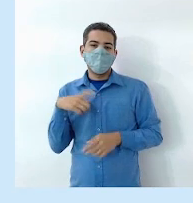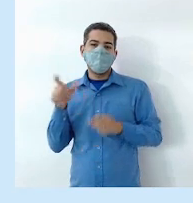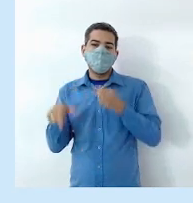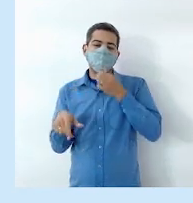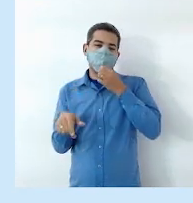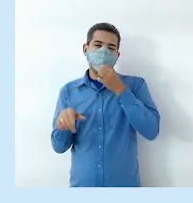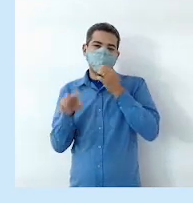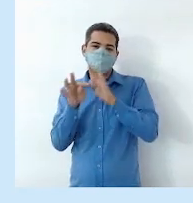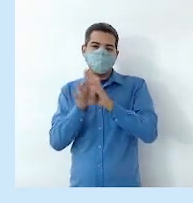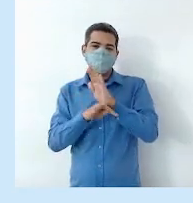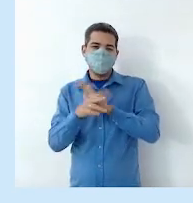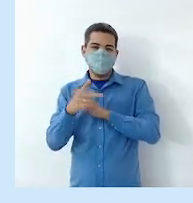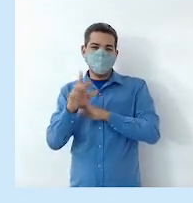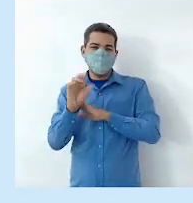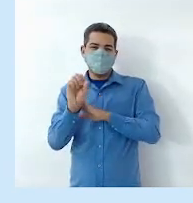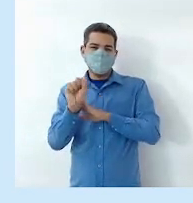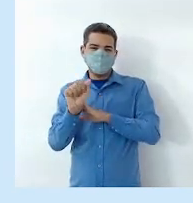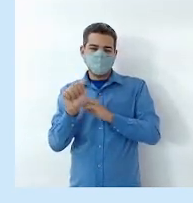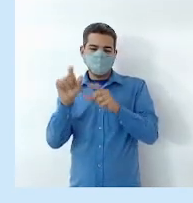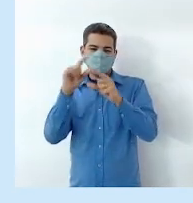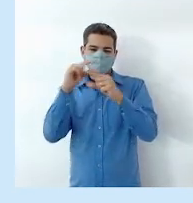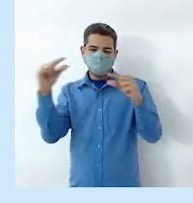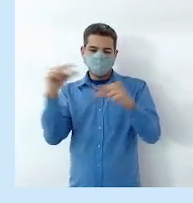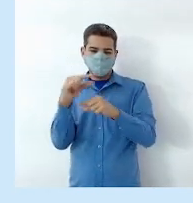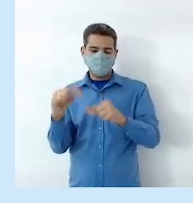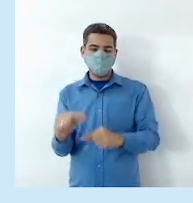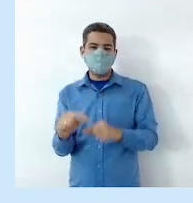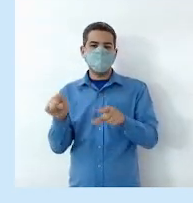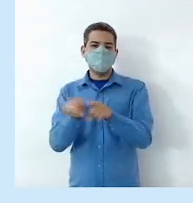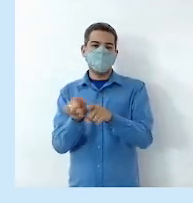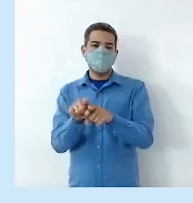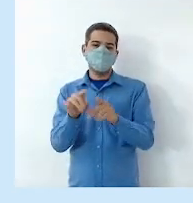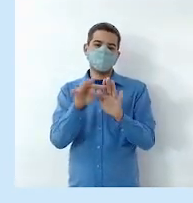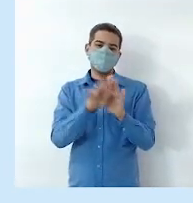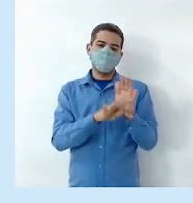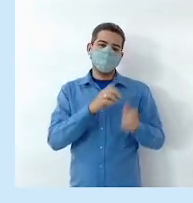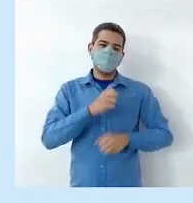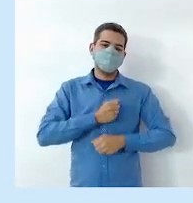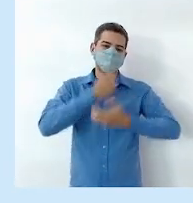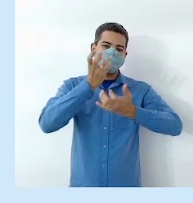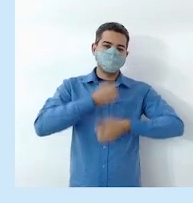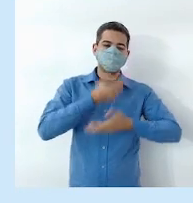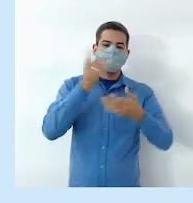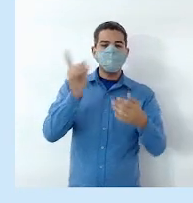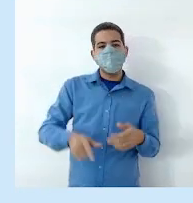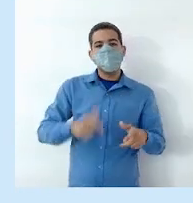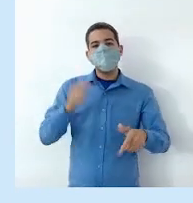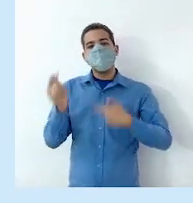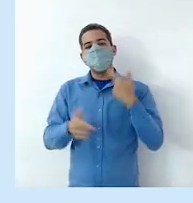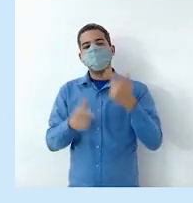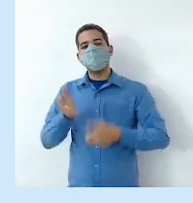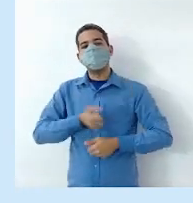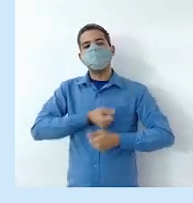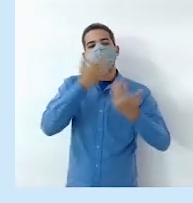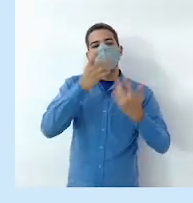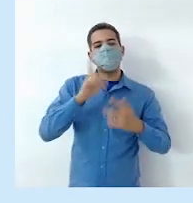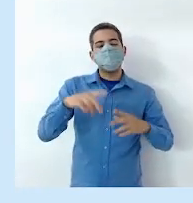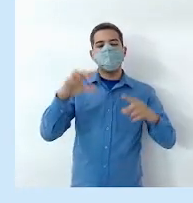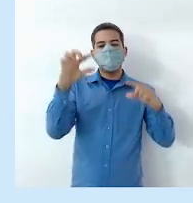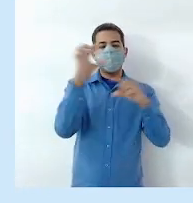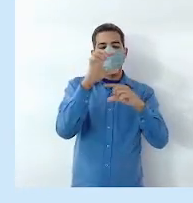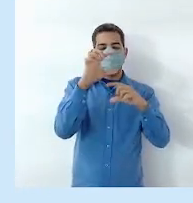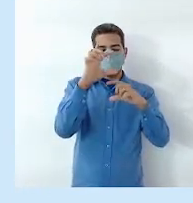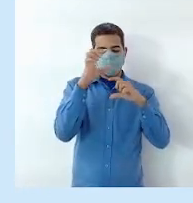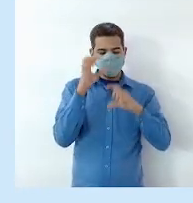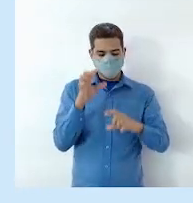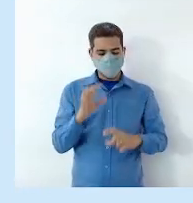Tem o texto em prosa e tem o texto poema. É quando a gente trabalha ali o poema na divisão da página,